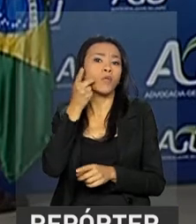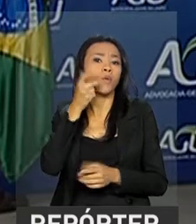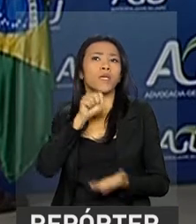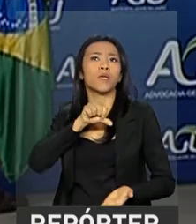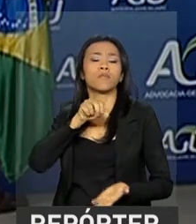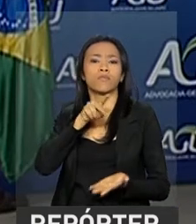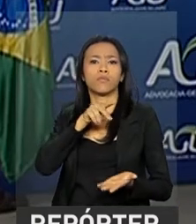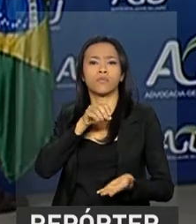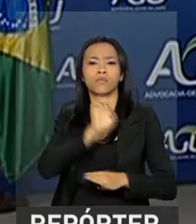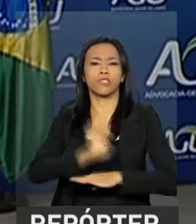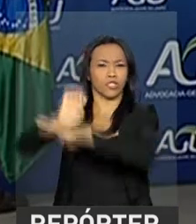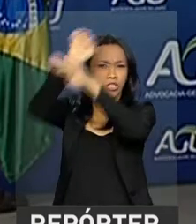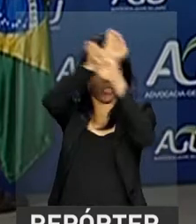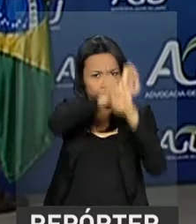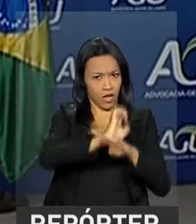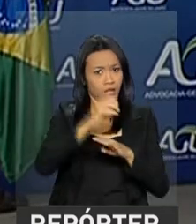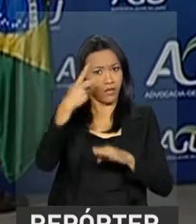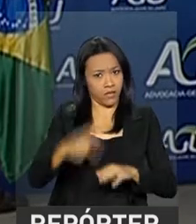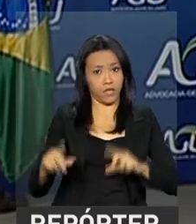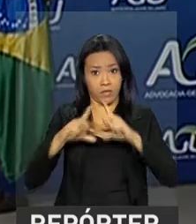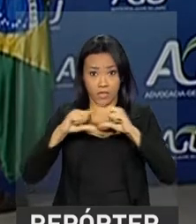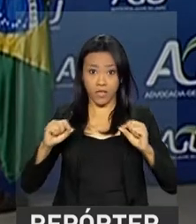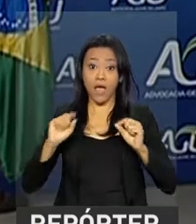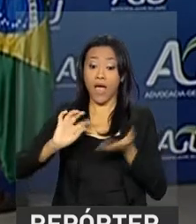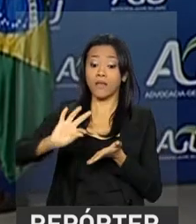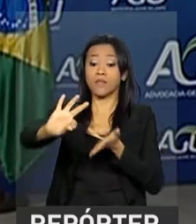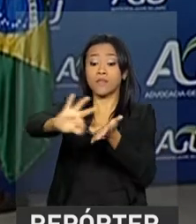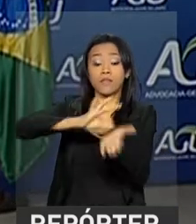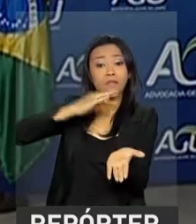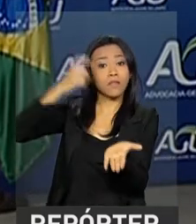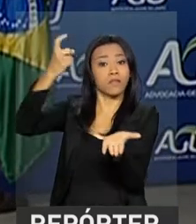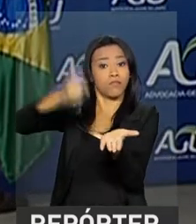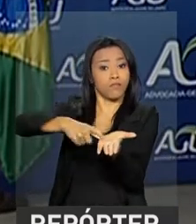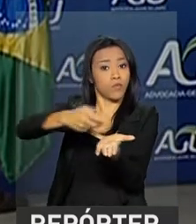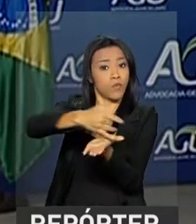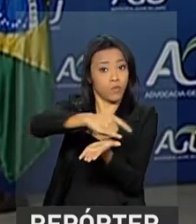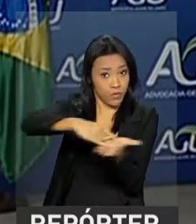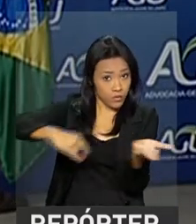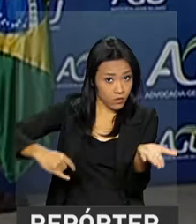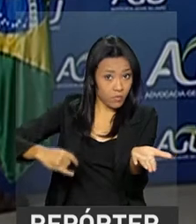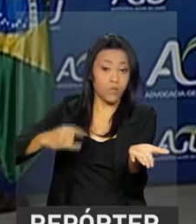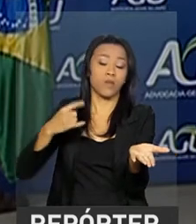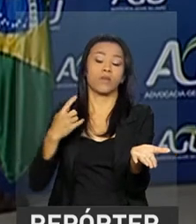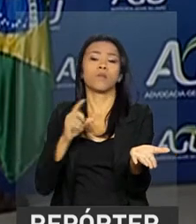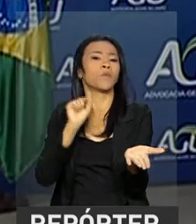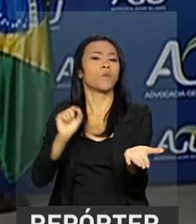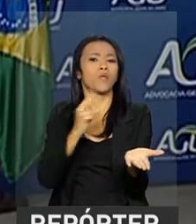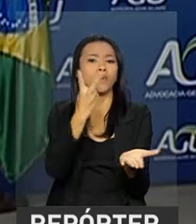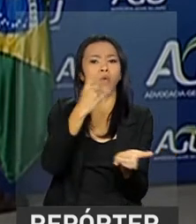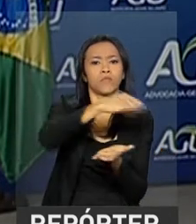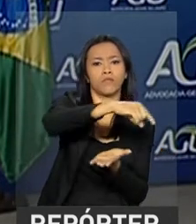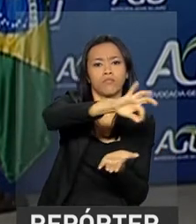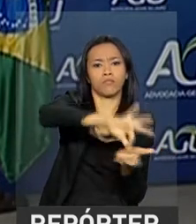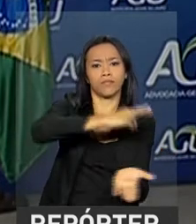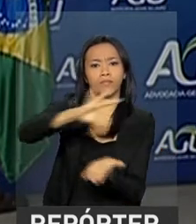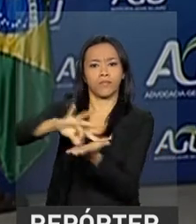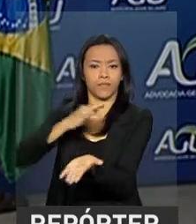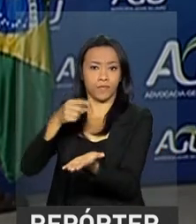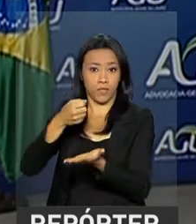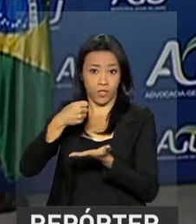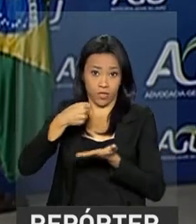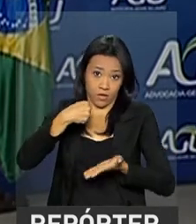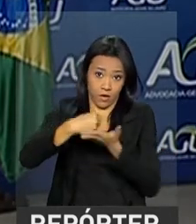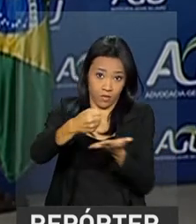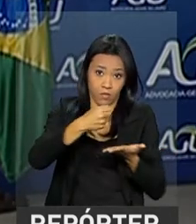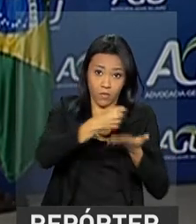Distrito Federal assinam daqui a pouco, em uma cerimônia aqui na sede da AGU, em Brasília, dois acordos de cooperação que